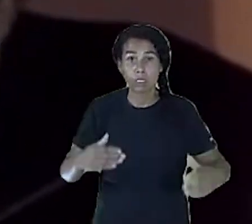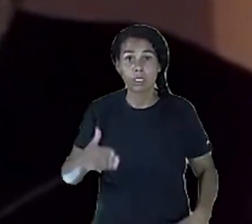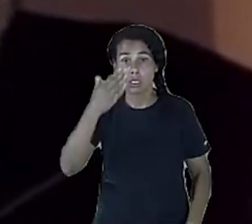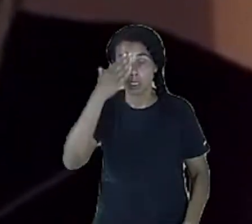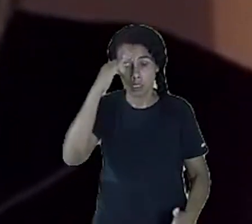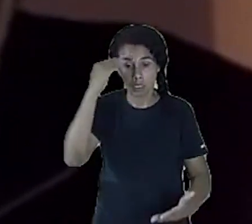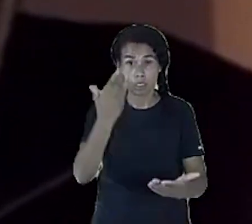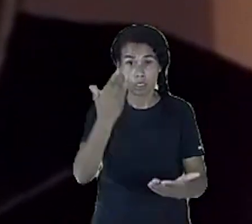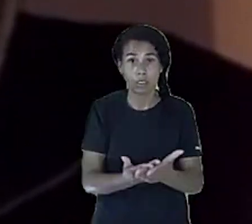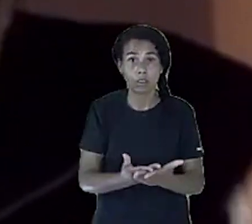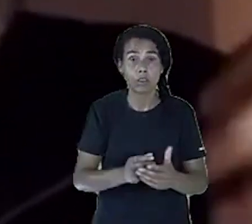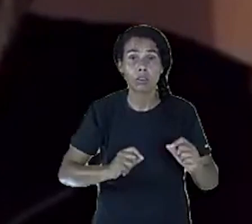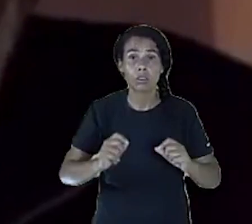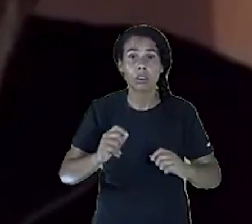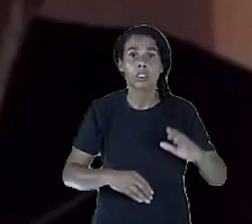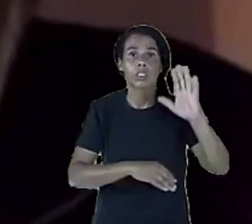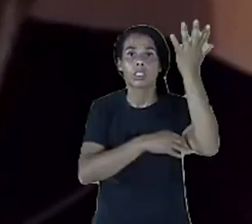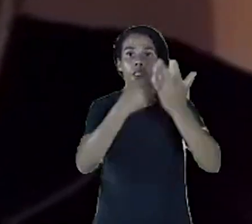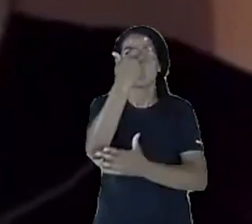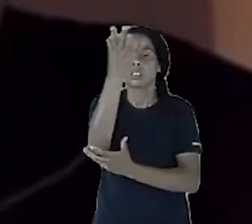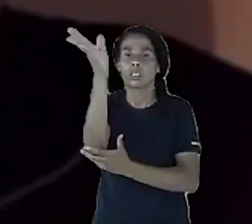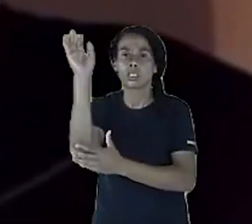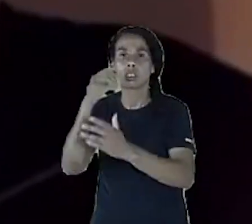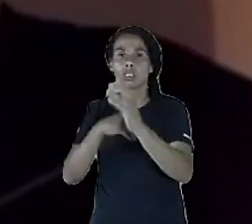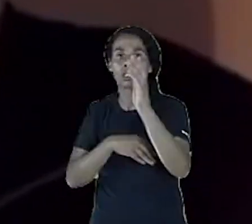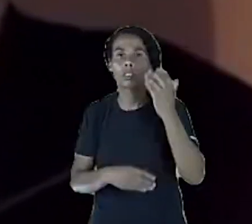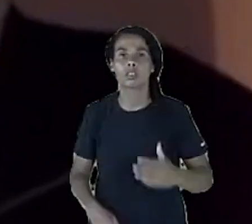é castigo, não, é fustigo.